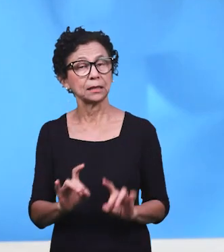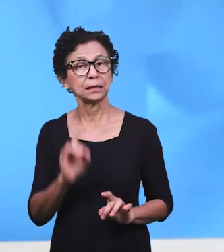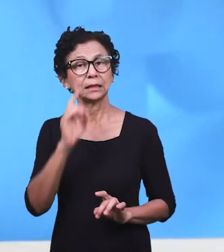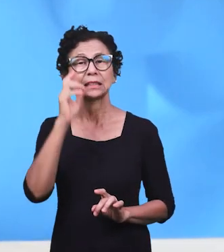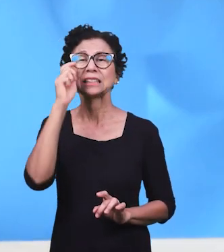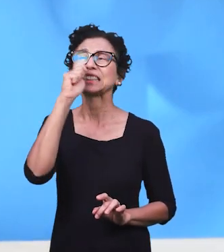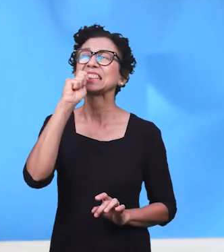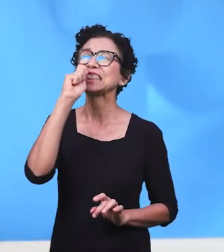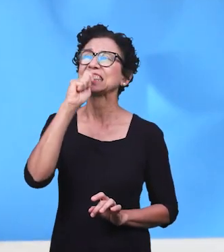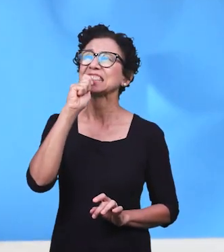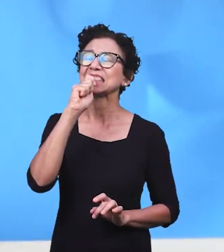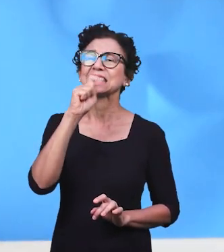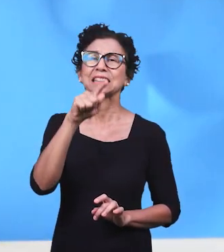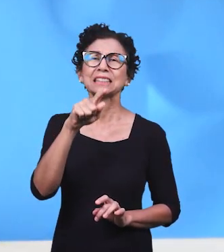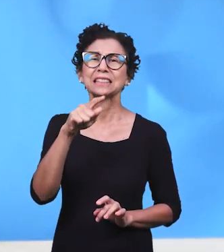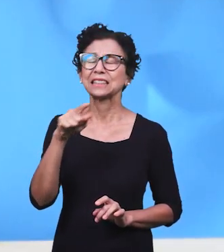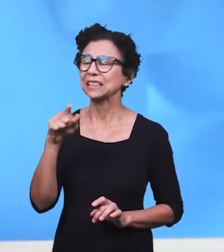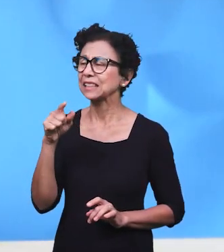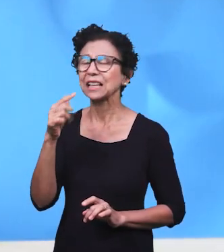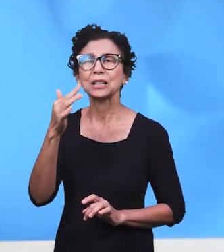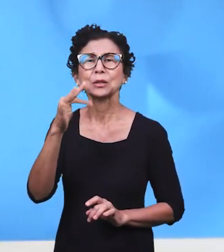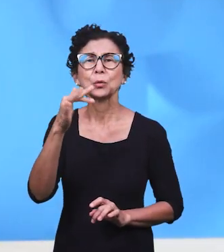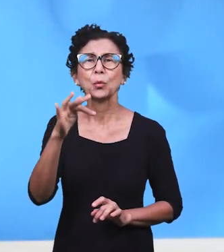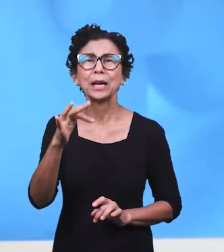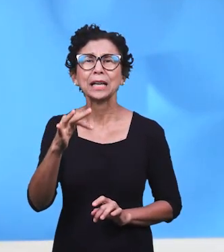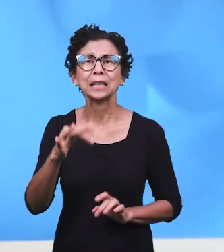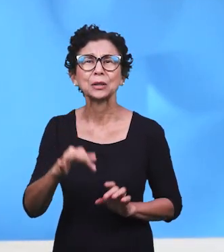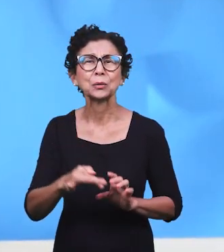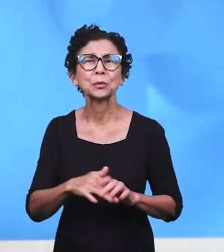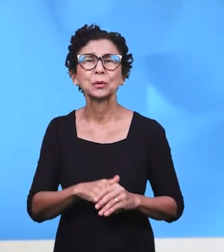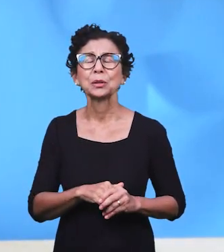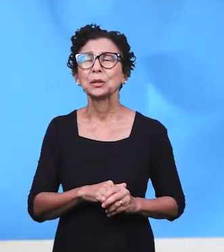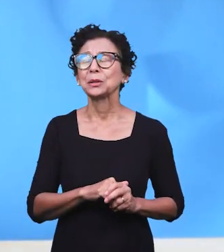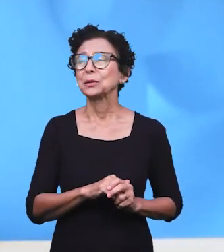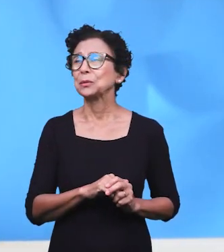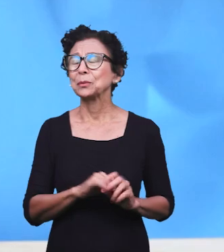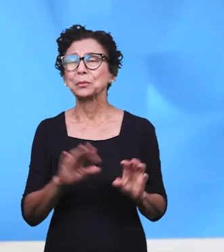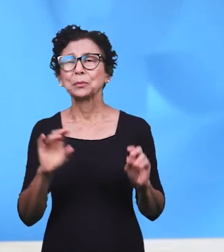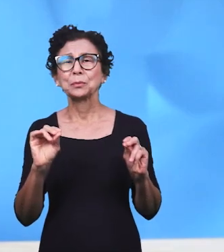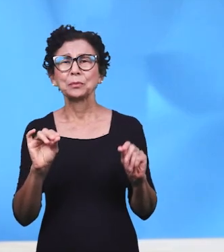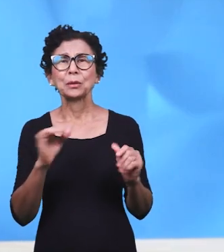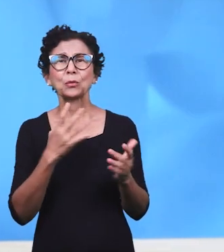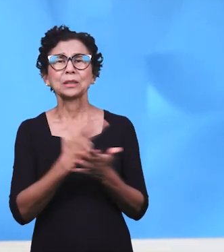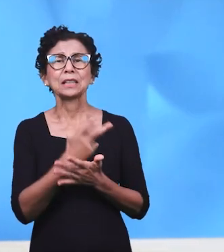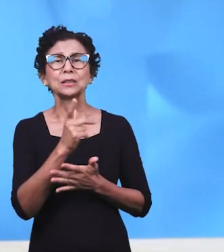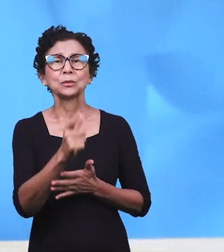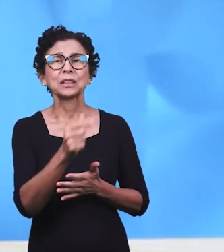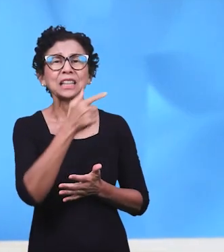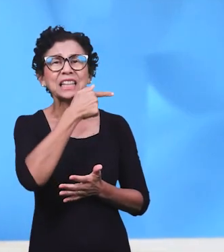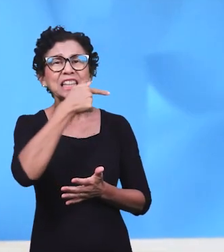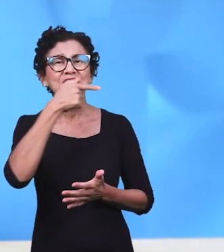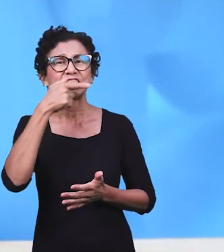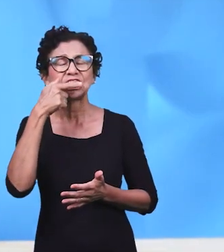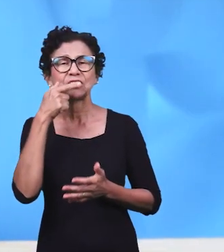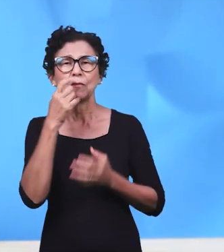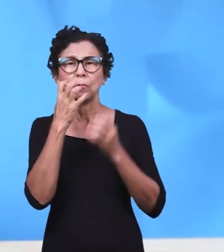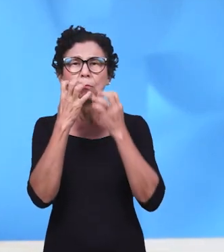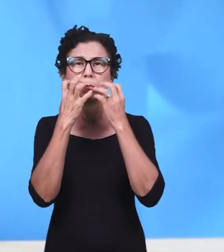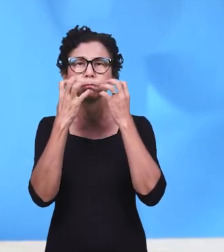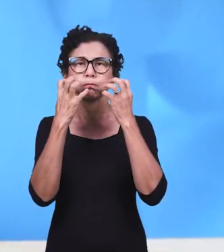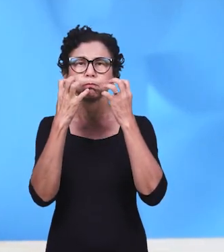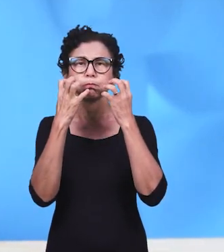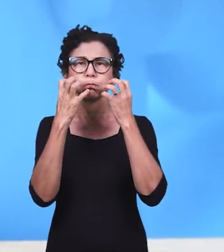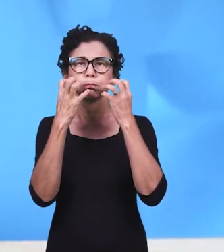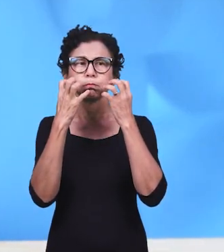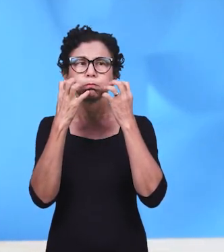atenção, né? Tá machucando? A pessoa pode ter uma hiperplasia, que nome difícil, né? O que é isso? Quando a gengiva, ela começa a